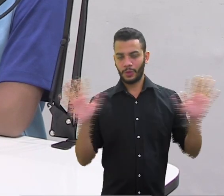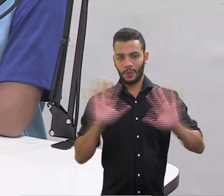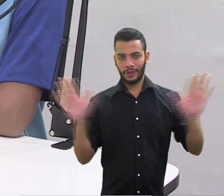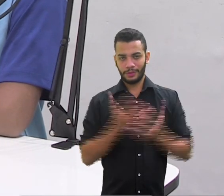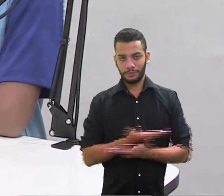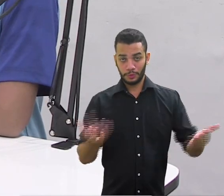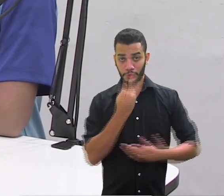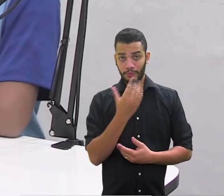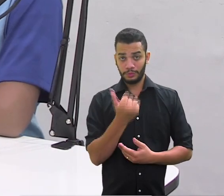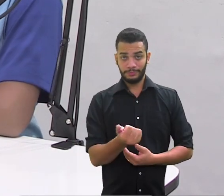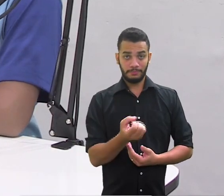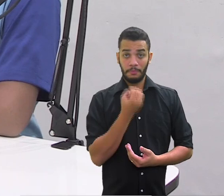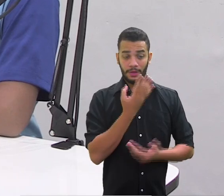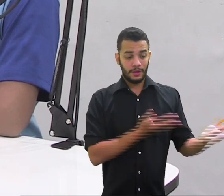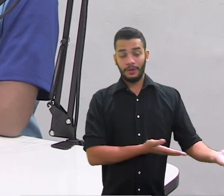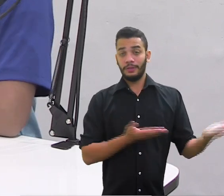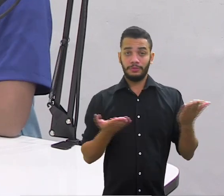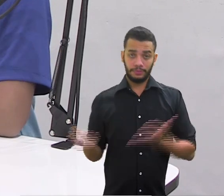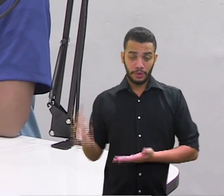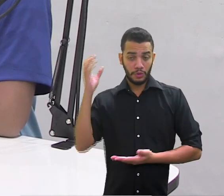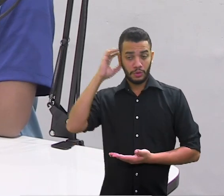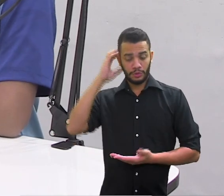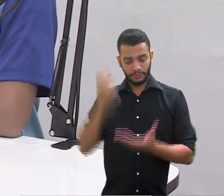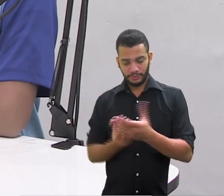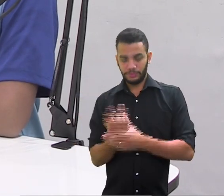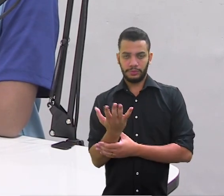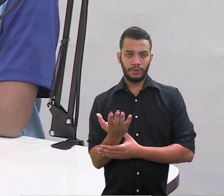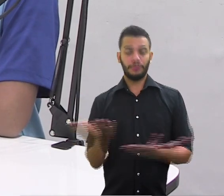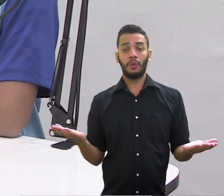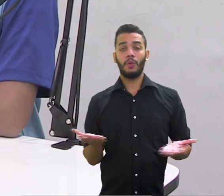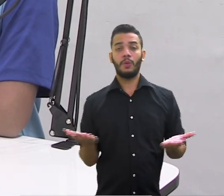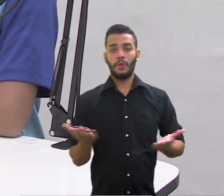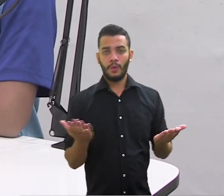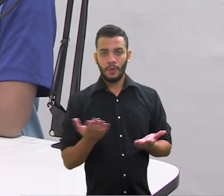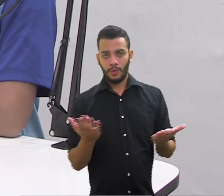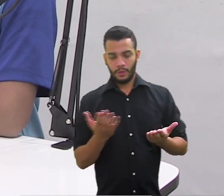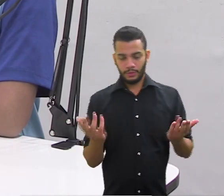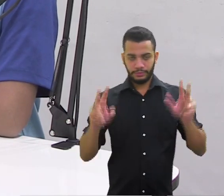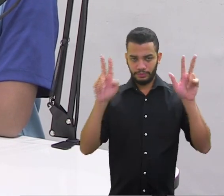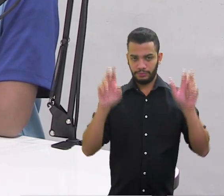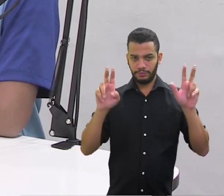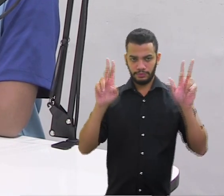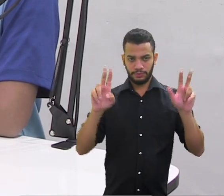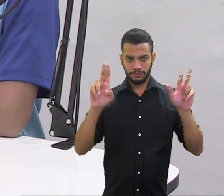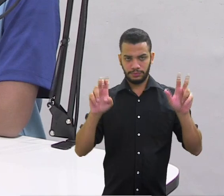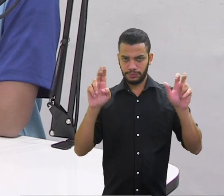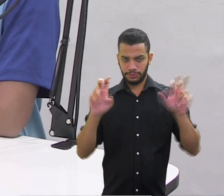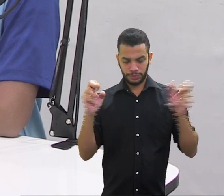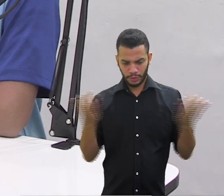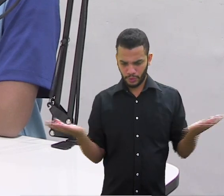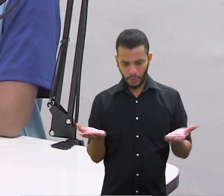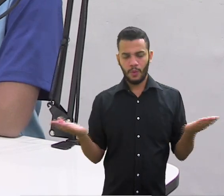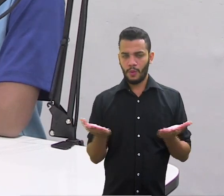Olá, pessoal, bem-vindos ao nosso SMEDpod. Hoje abordaremos um tema